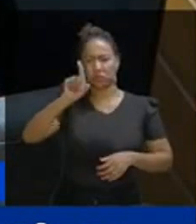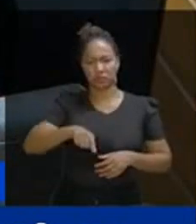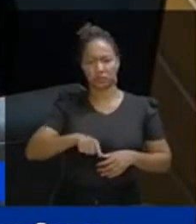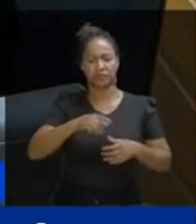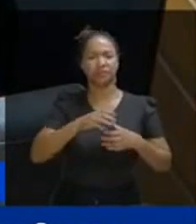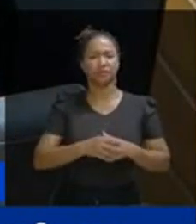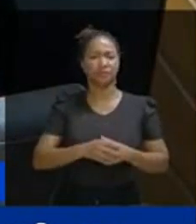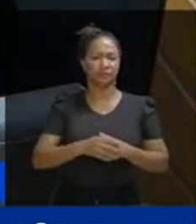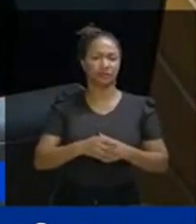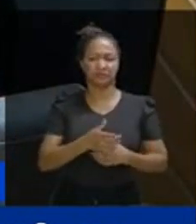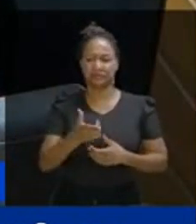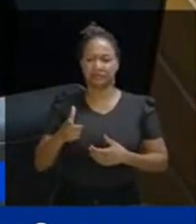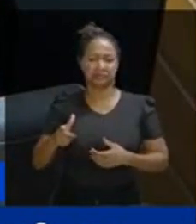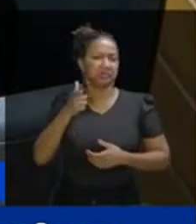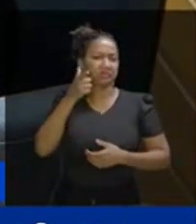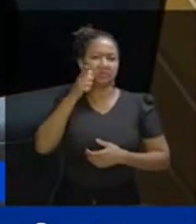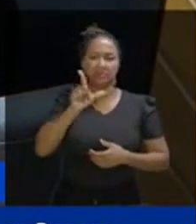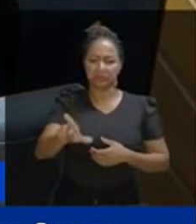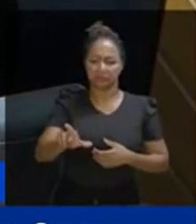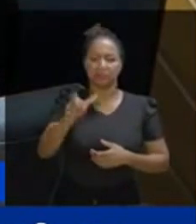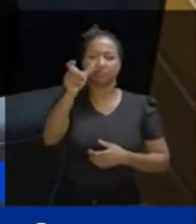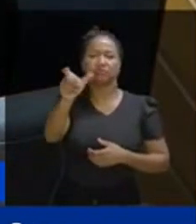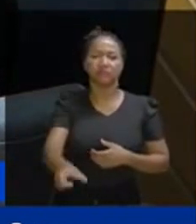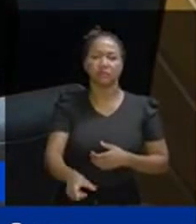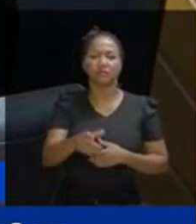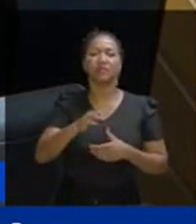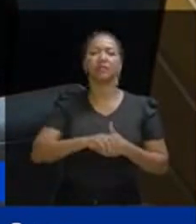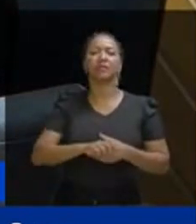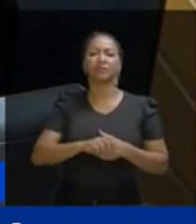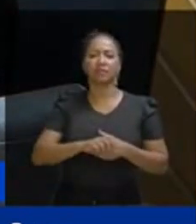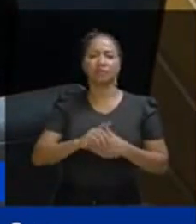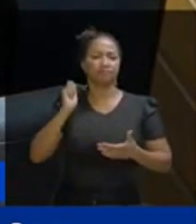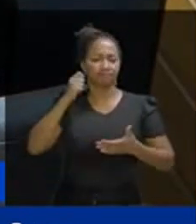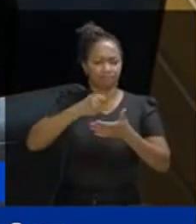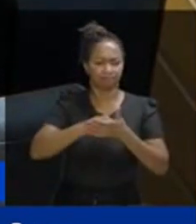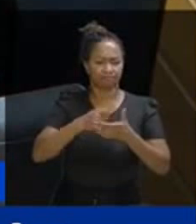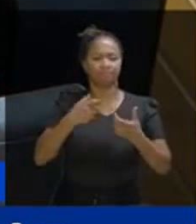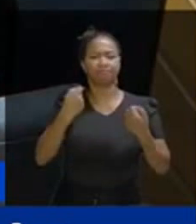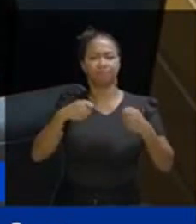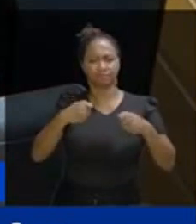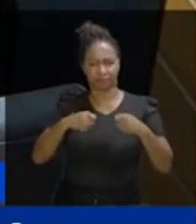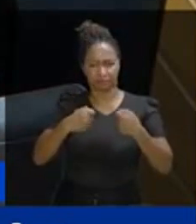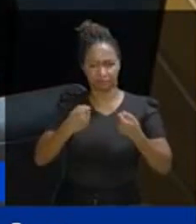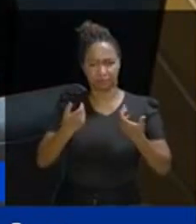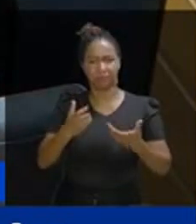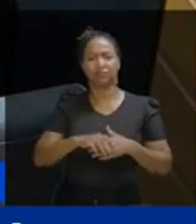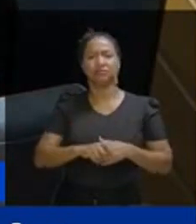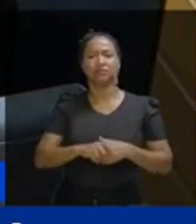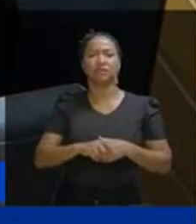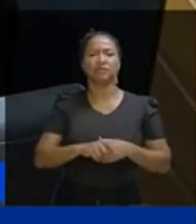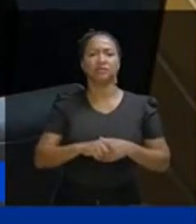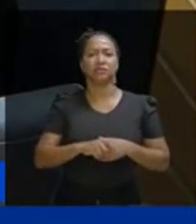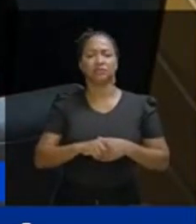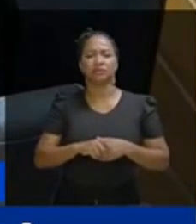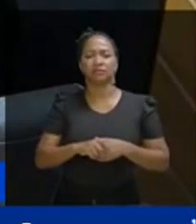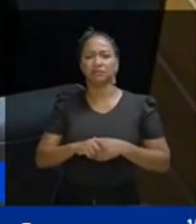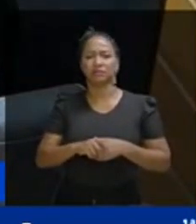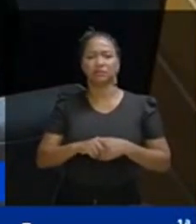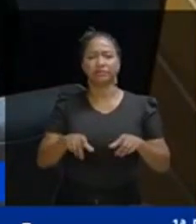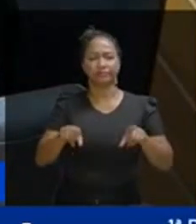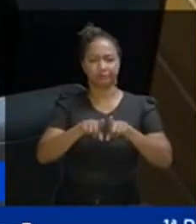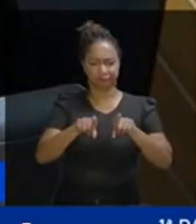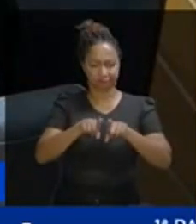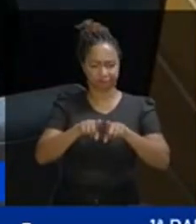da execução enquanto não for localizado o devedor ou encontrados bens sobre os quais possa recair a penhora, e,